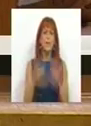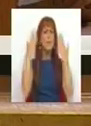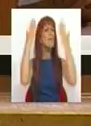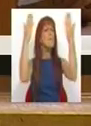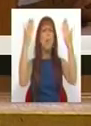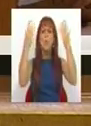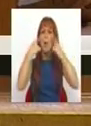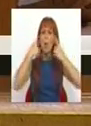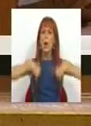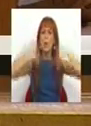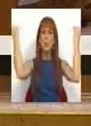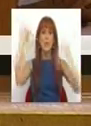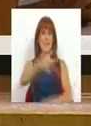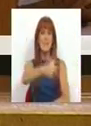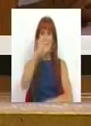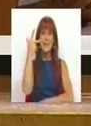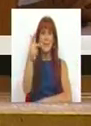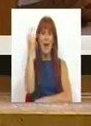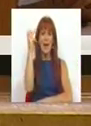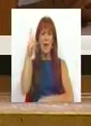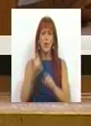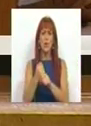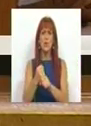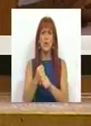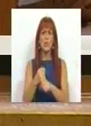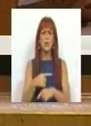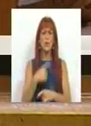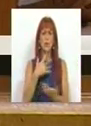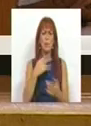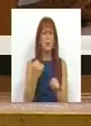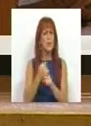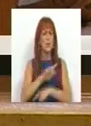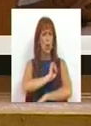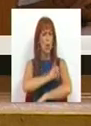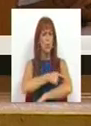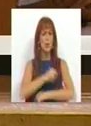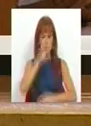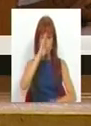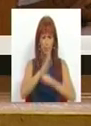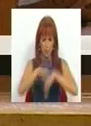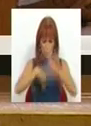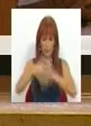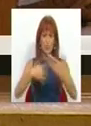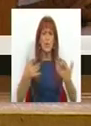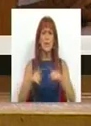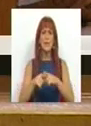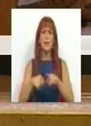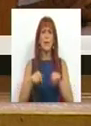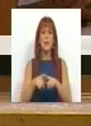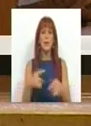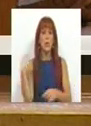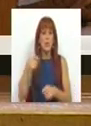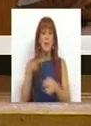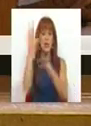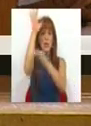louvar publicamente 100 anos de um notável exercício do poder empreendido pelos presidentes de junta